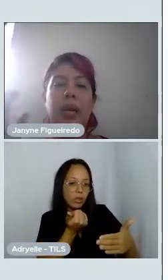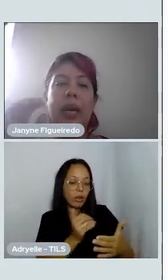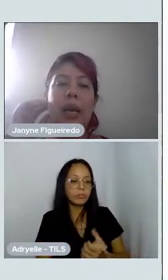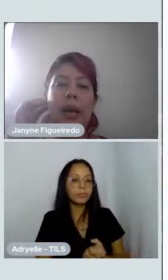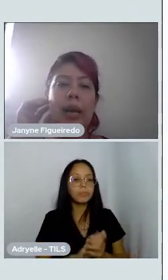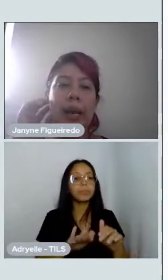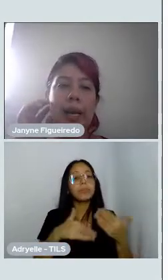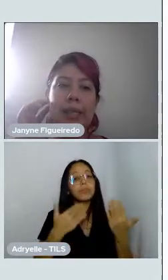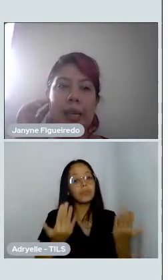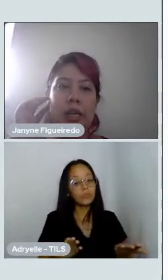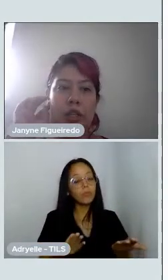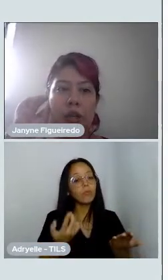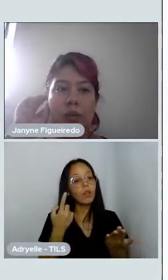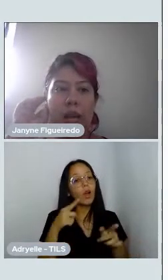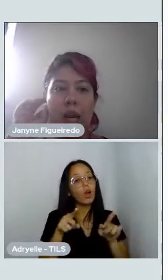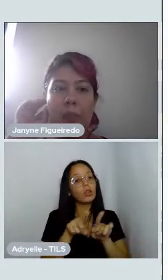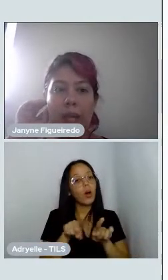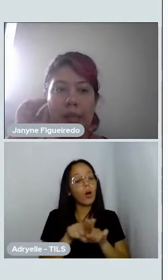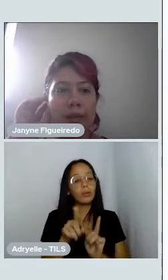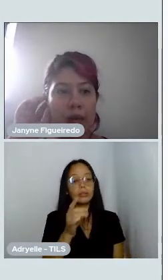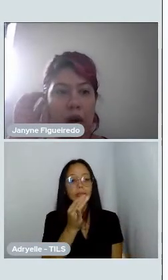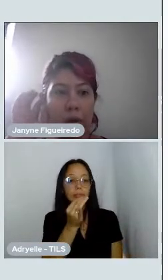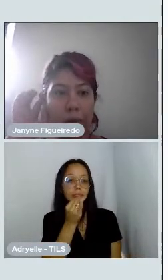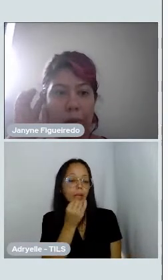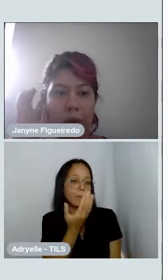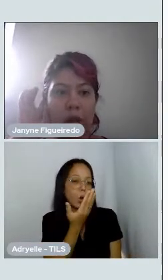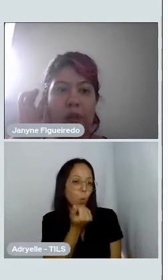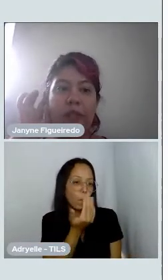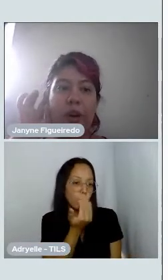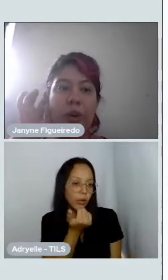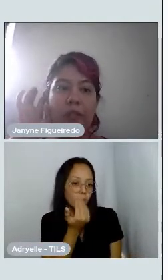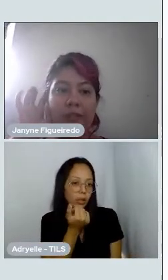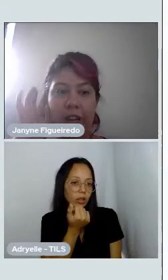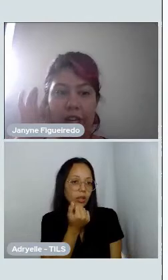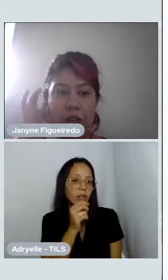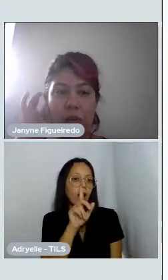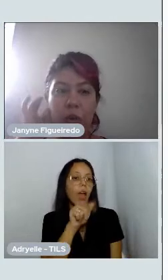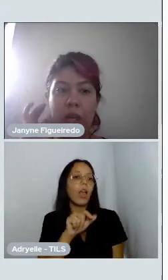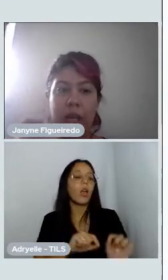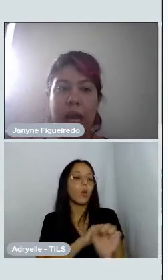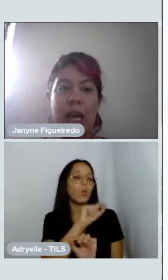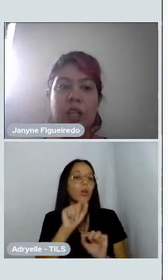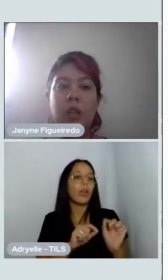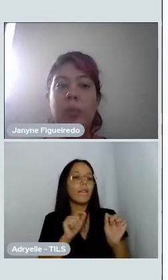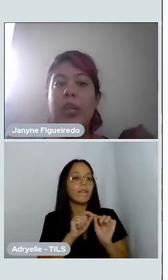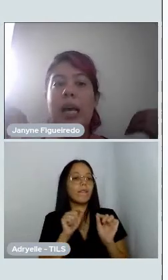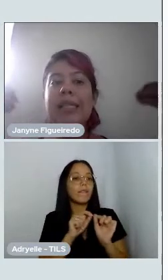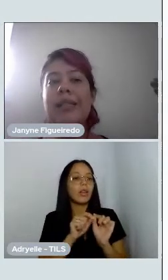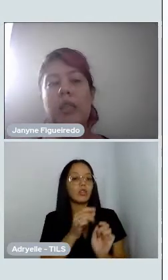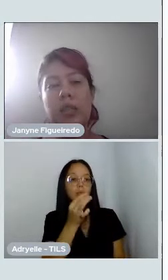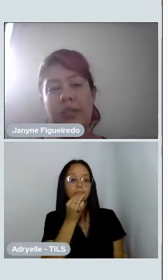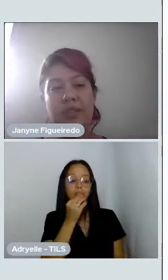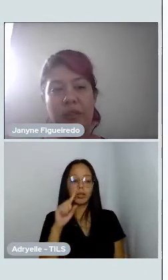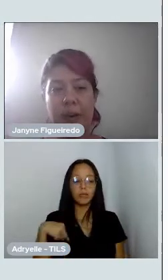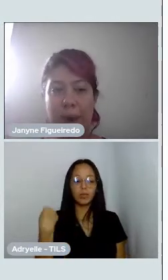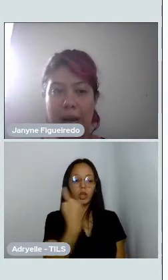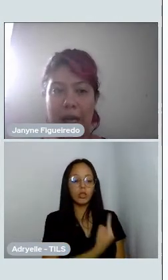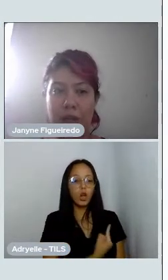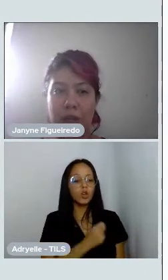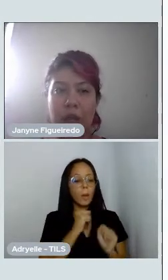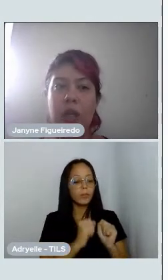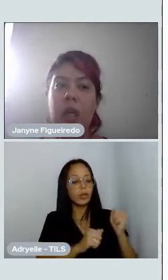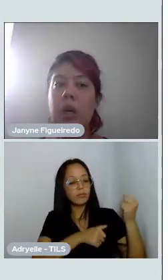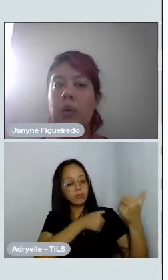Inclusive, essa questão da alimentação foi o que fez com que a gente pudesse se